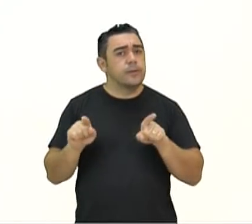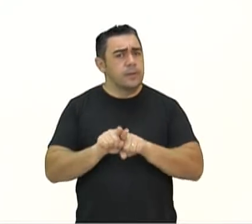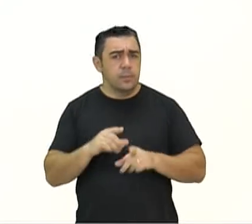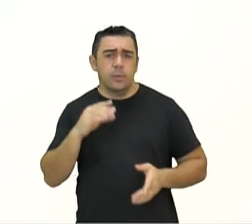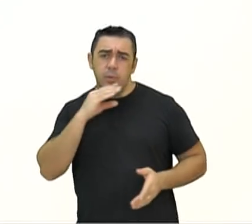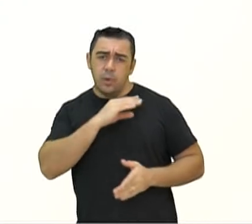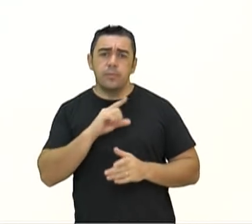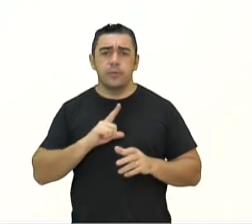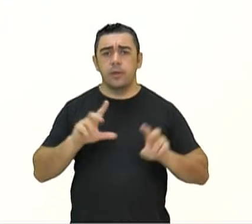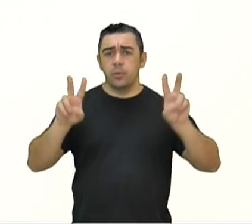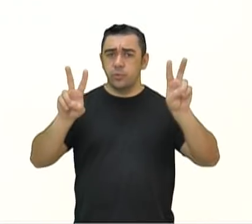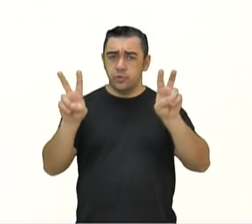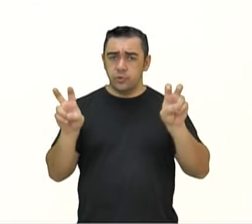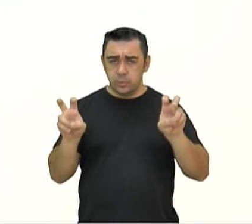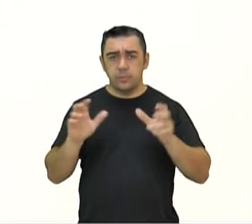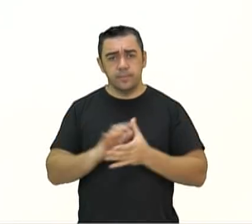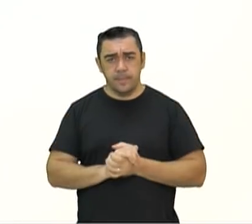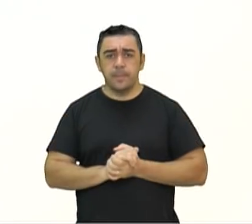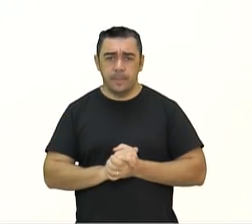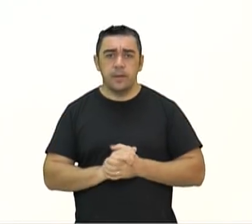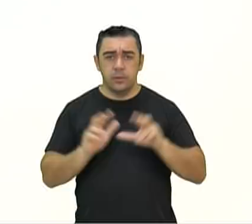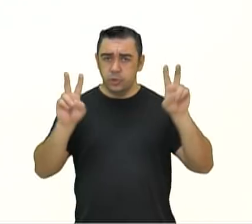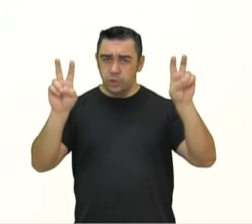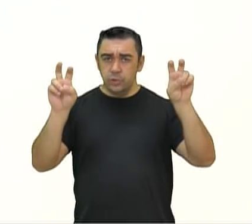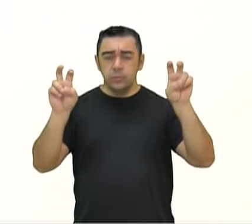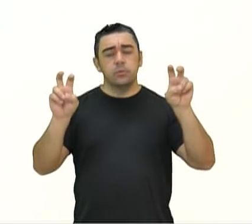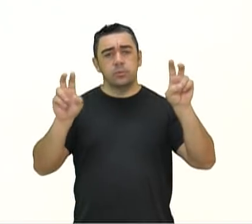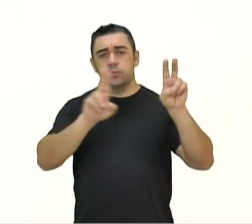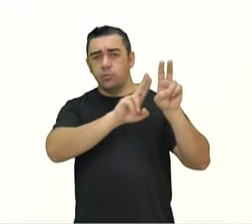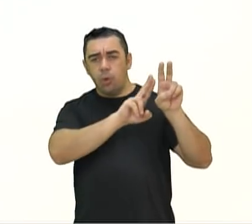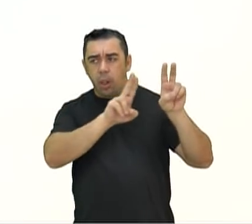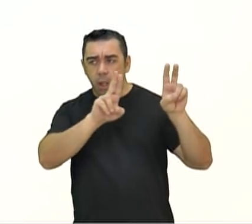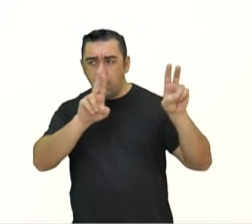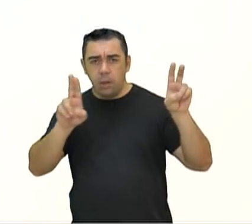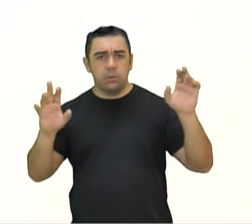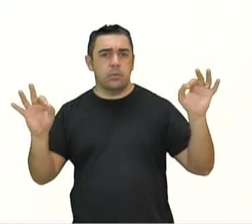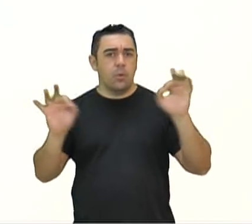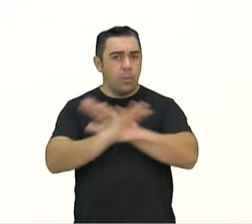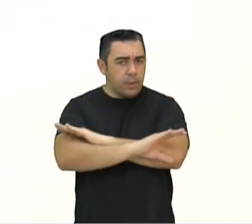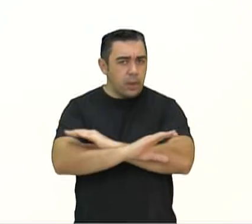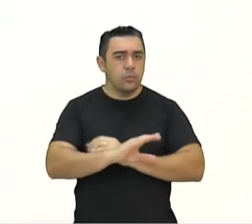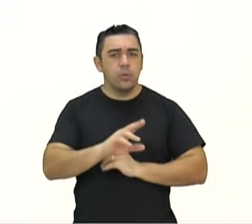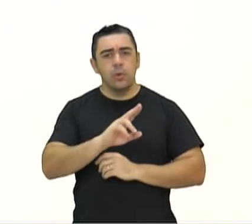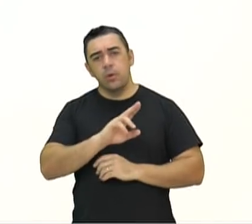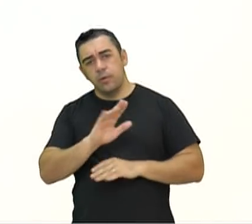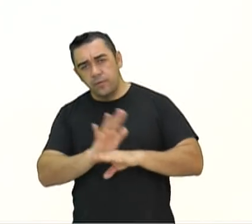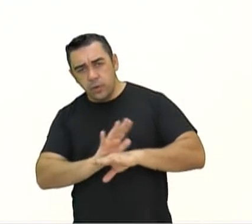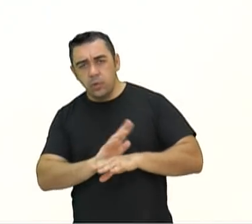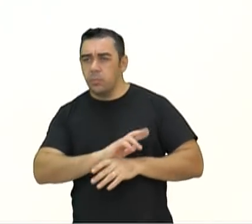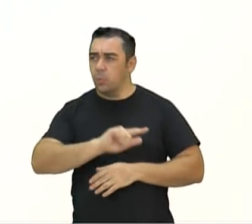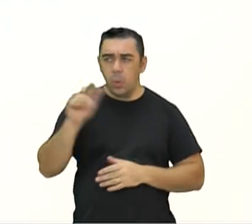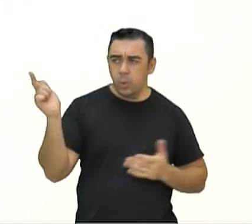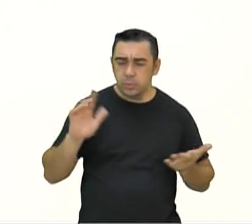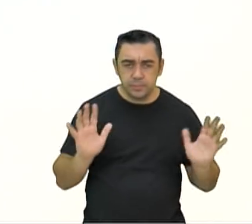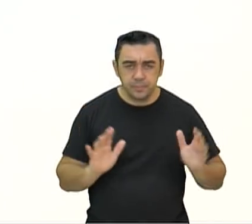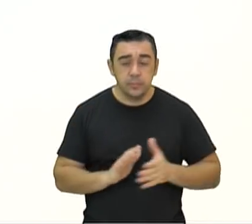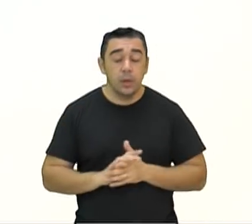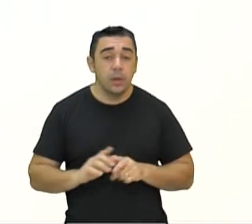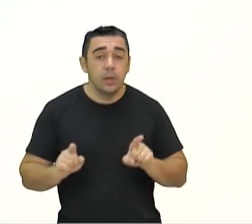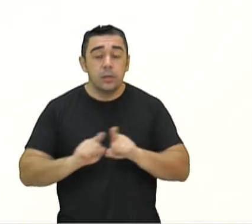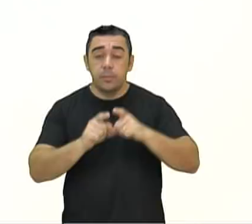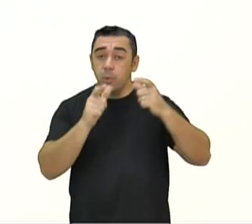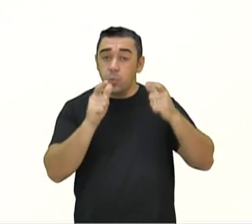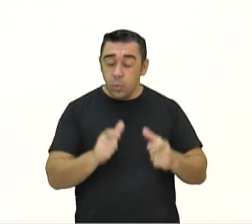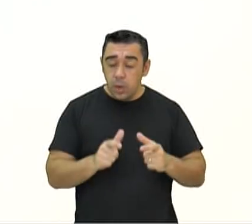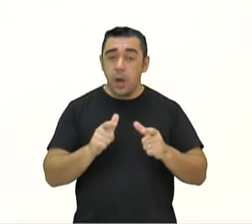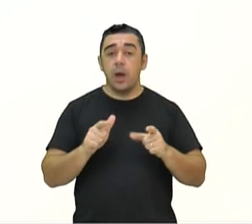colocar o título, né? O título completo e exato da obra, né? Artigo, livro, filme, entre outros. O que mais? O lugar e a data